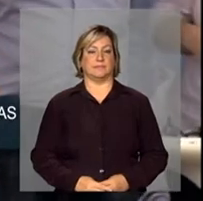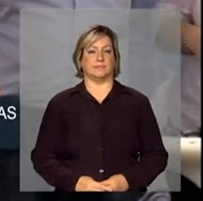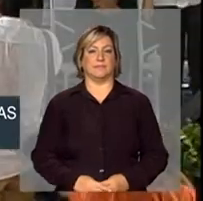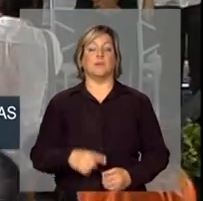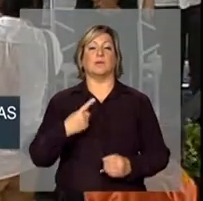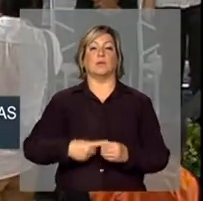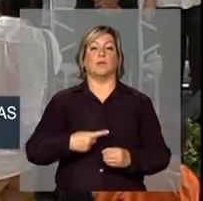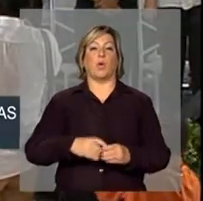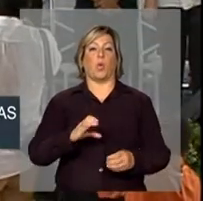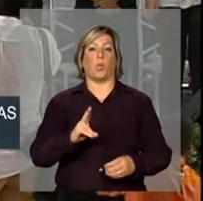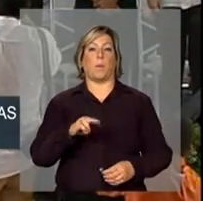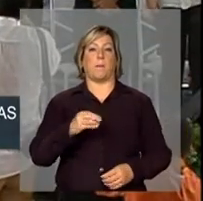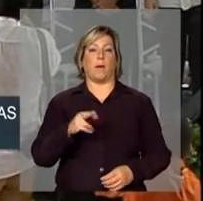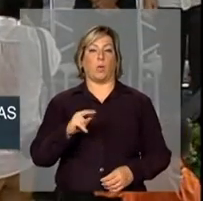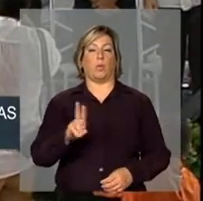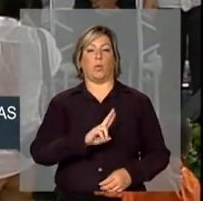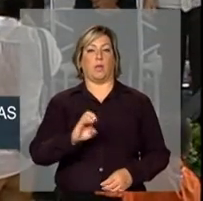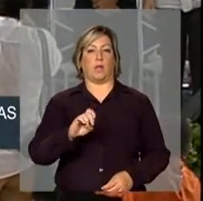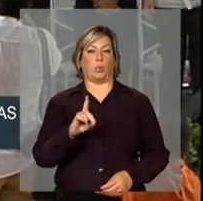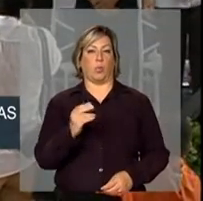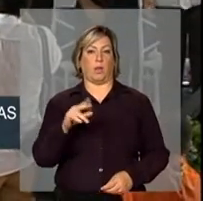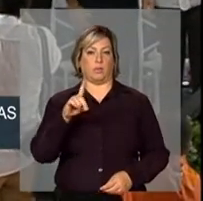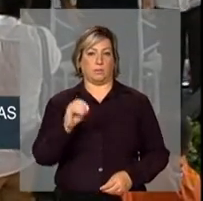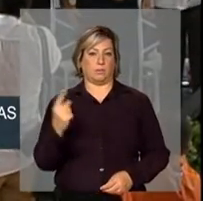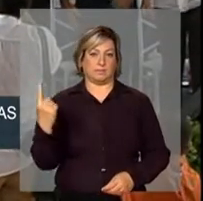De Cumaru, Eduardo Tabosa.